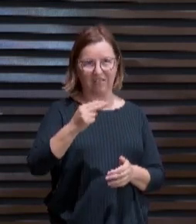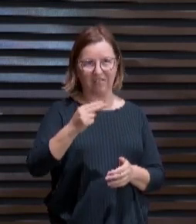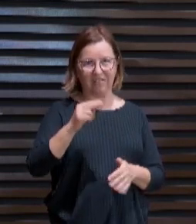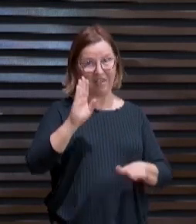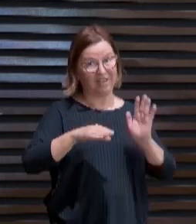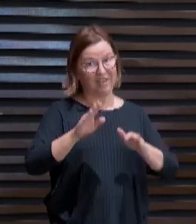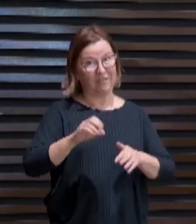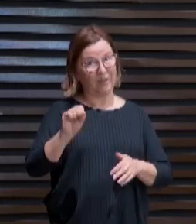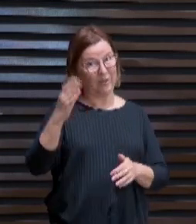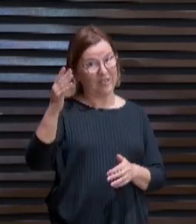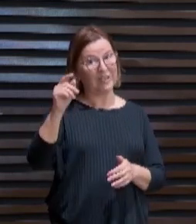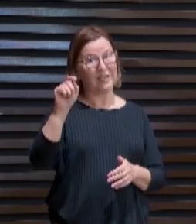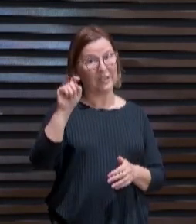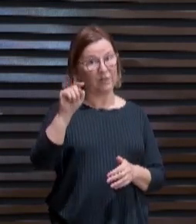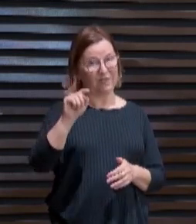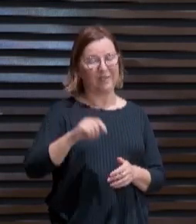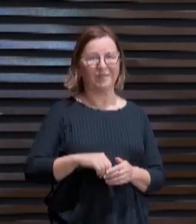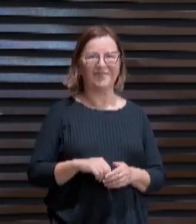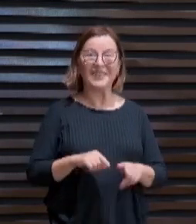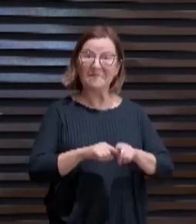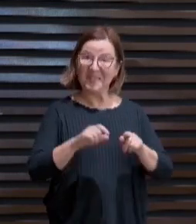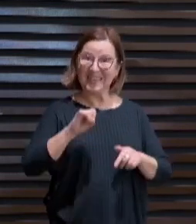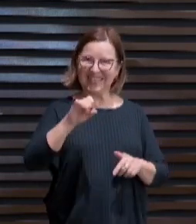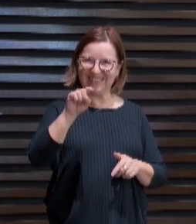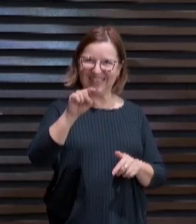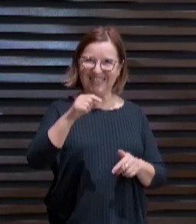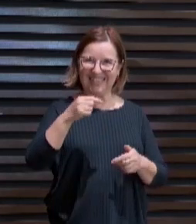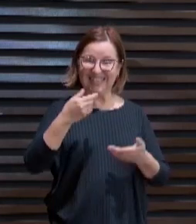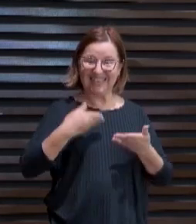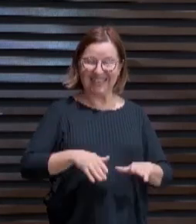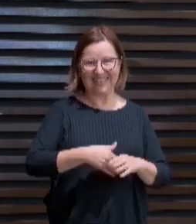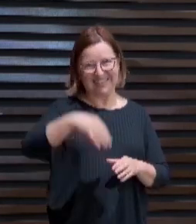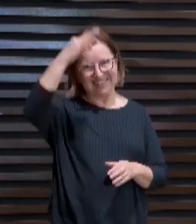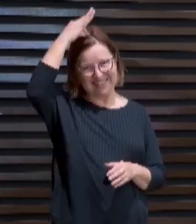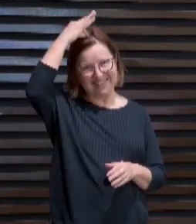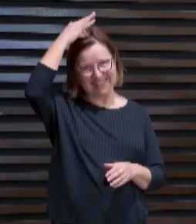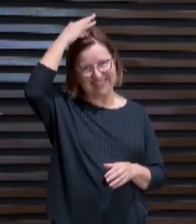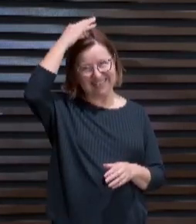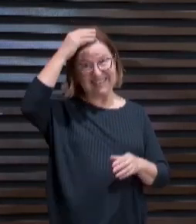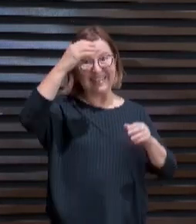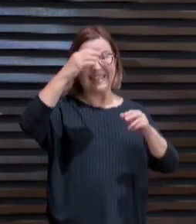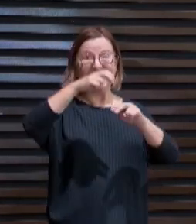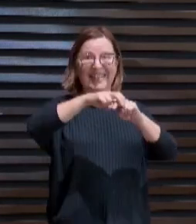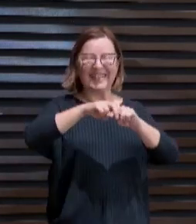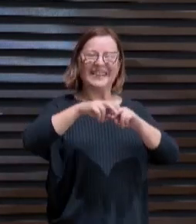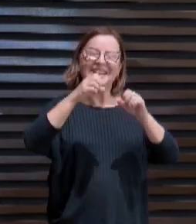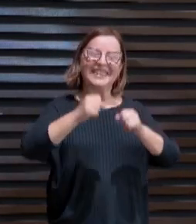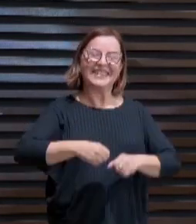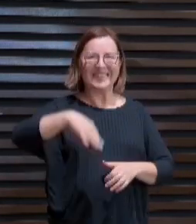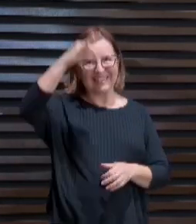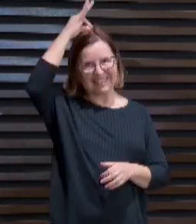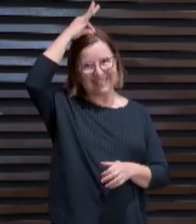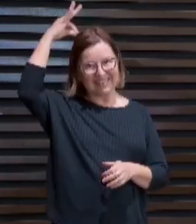com você? Mas se você nasceu de novo, pelo poder do Espírito Santo, Jesus